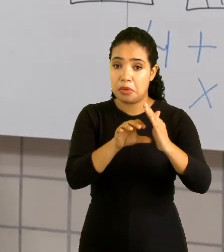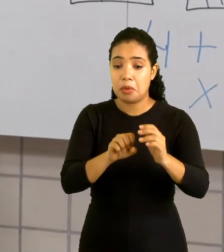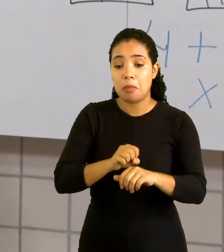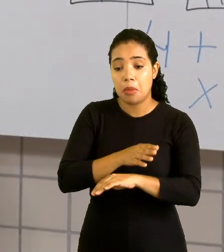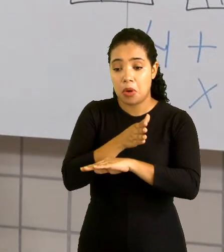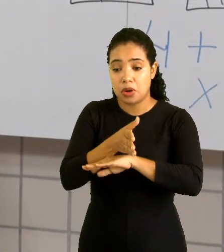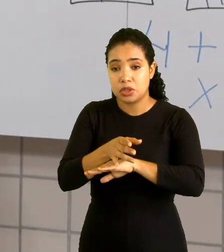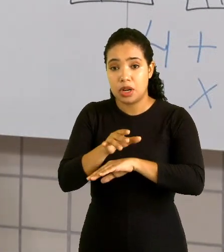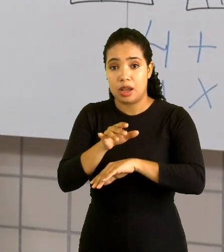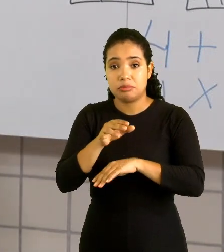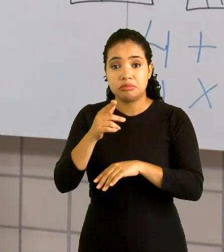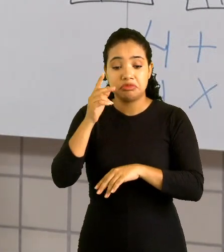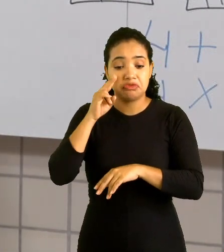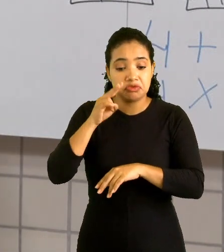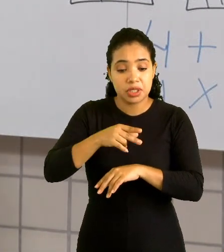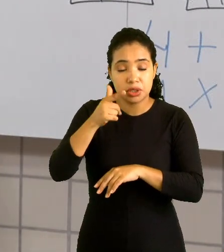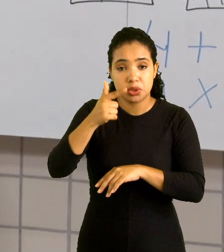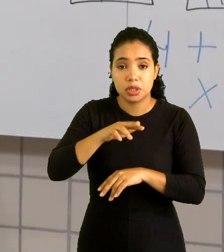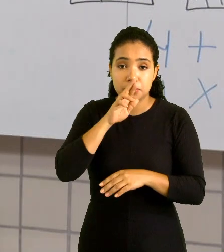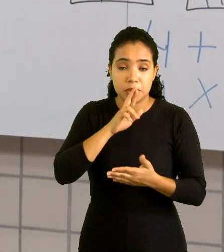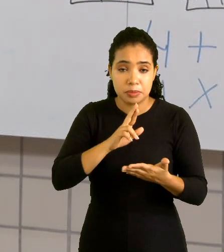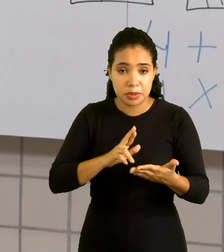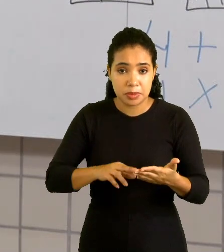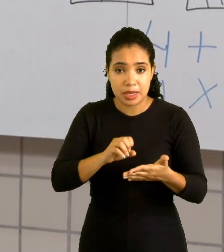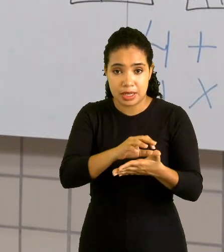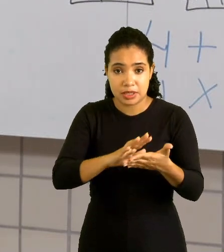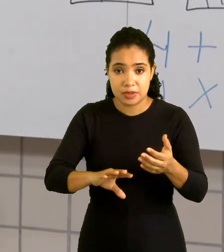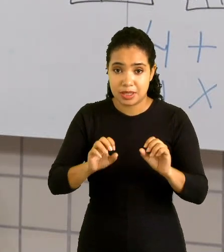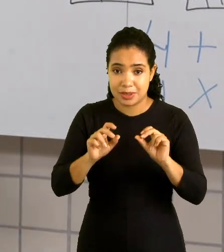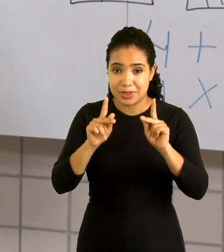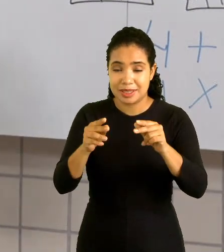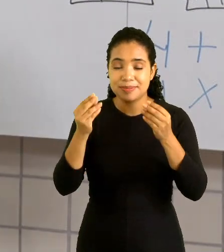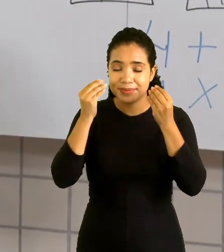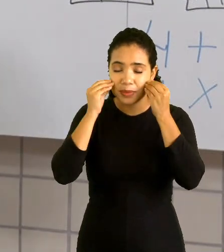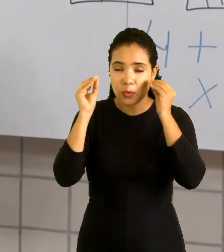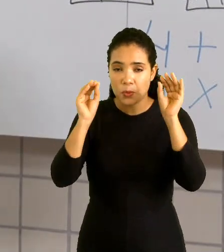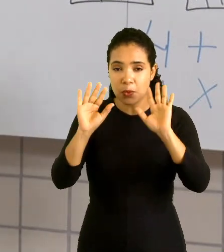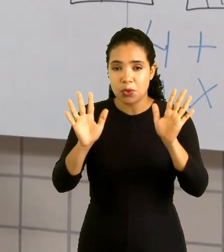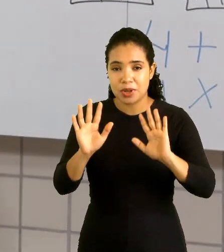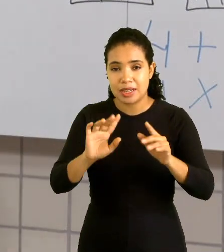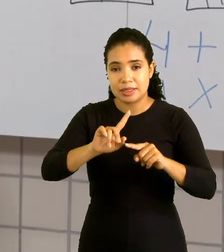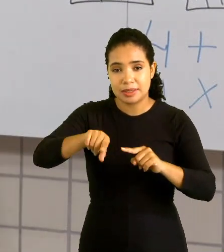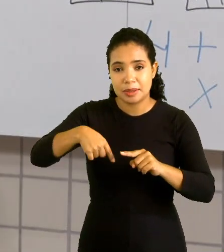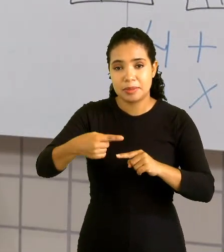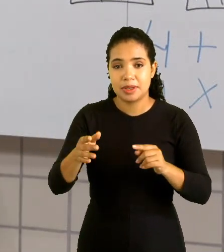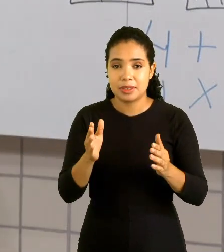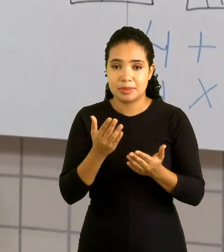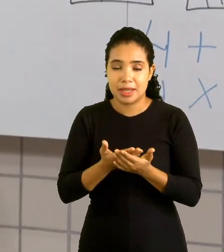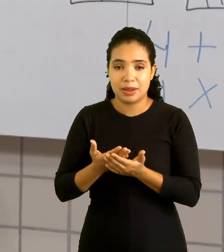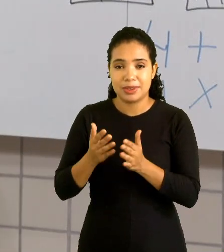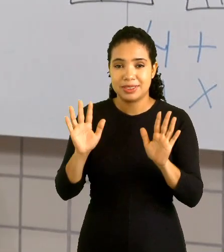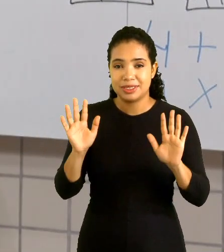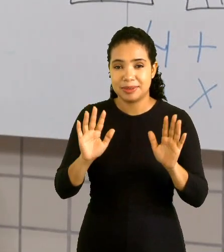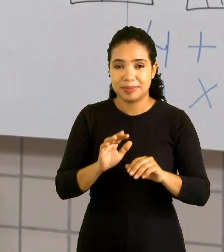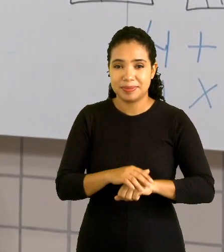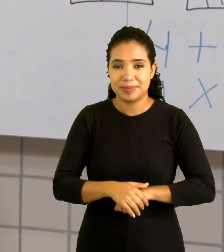assistir novamente para responder as suas atividades, ok? Um beijinho e até a próxima. Tchau, tchau!